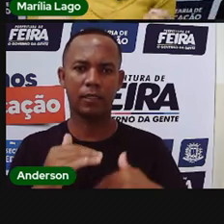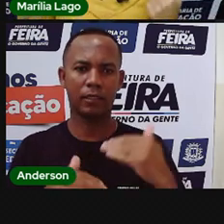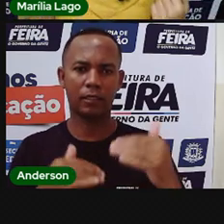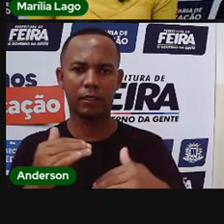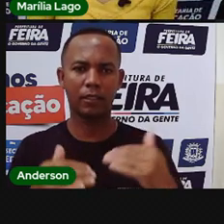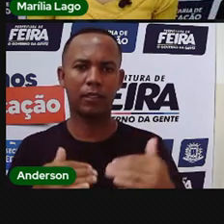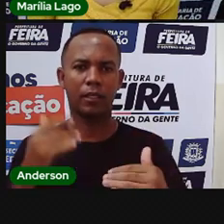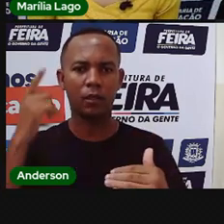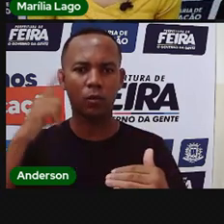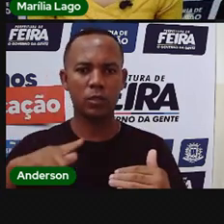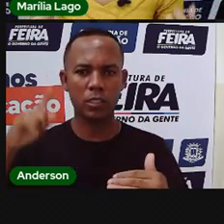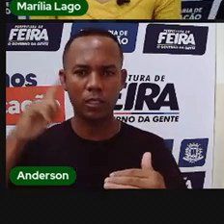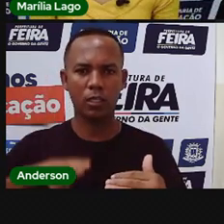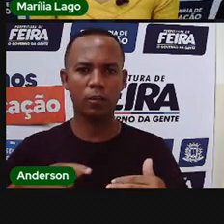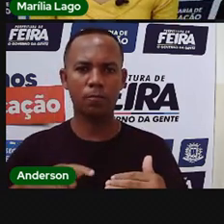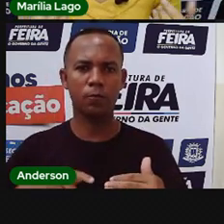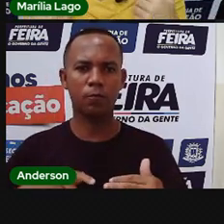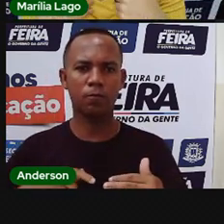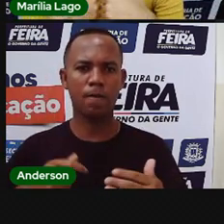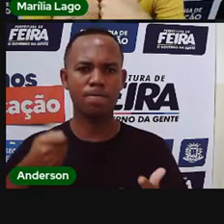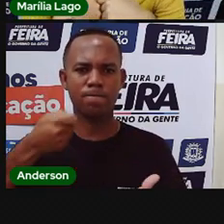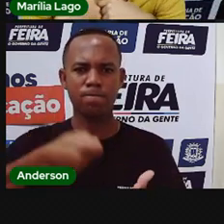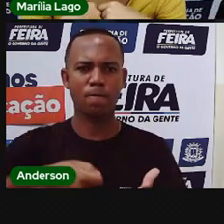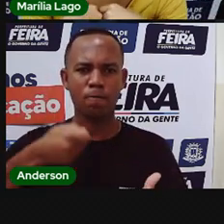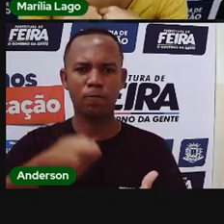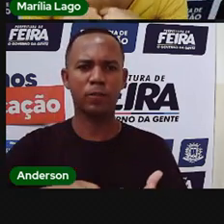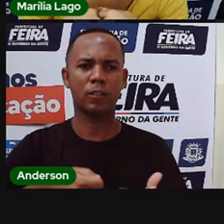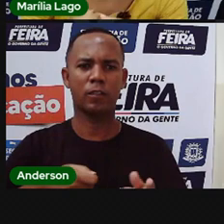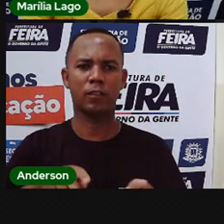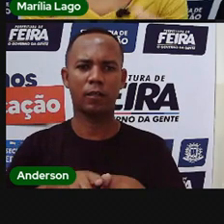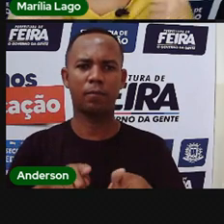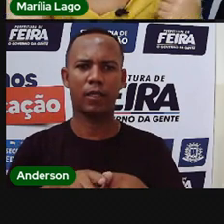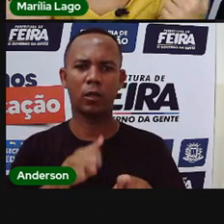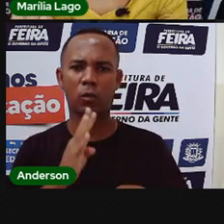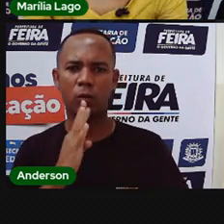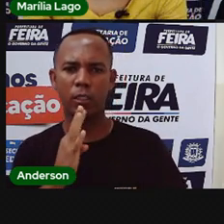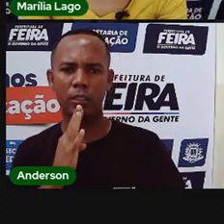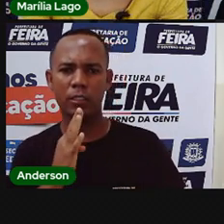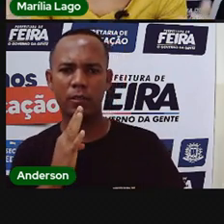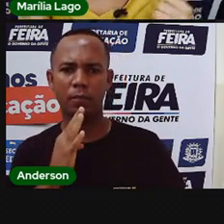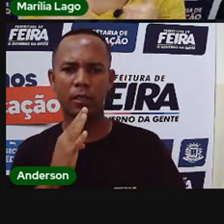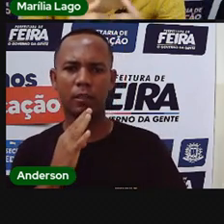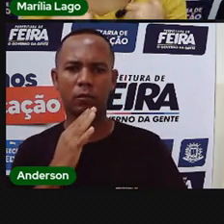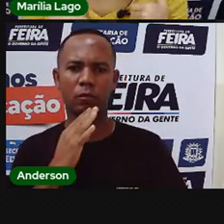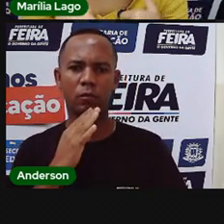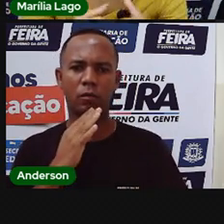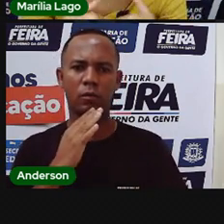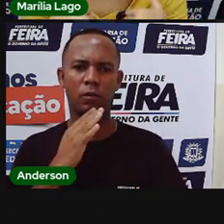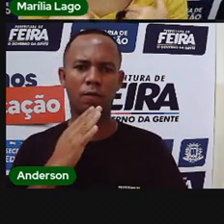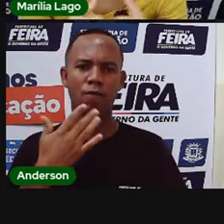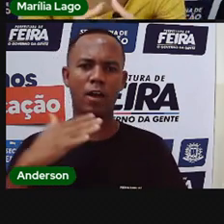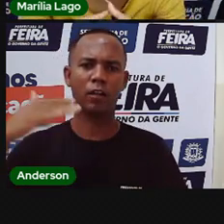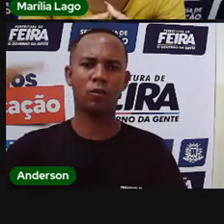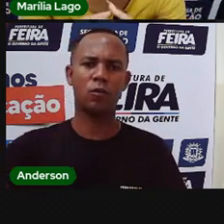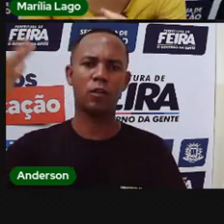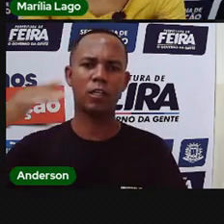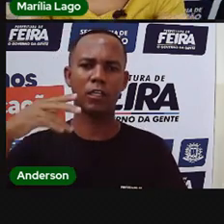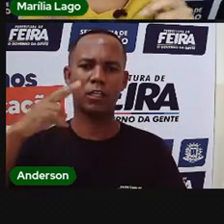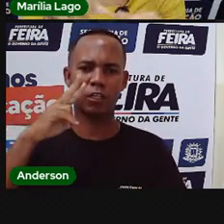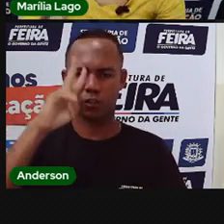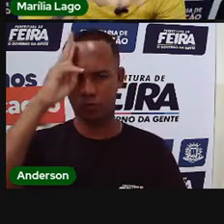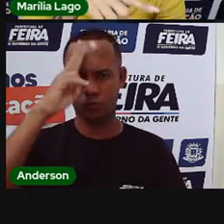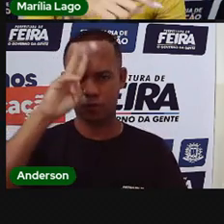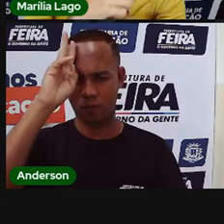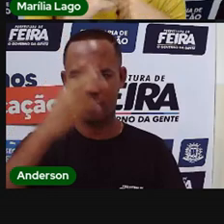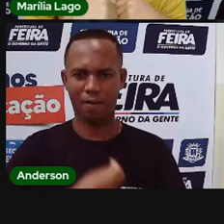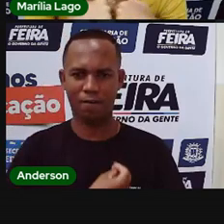nosso próprio esforço, à luz de nossos conhecimentos, nossos valores e nossa história de vida. Lembra